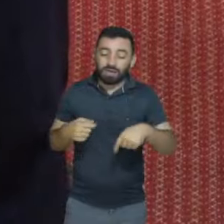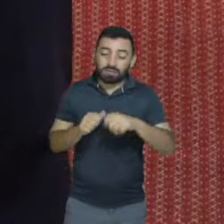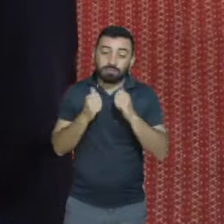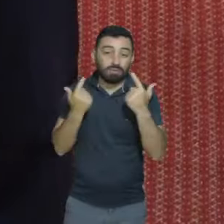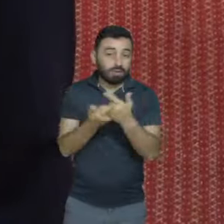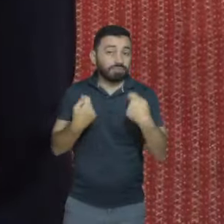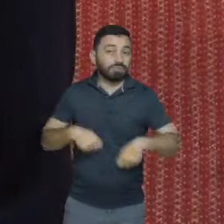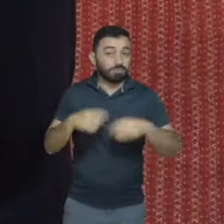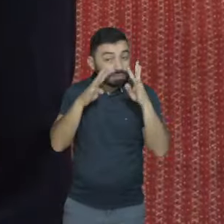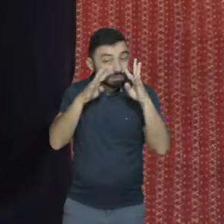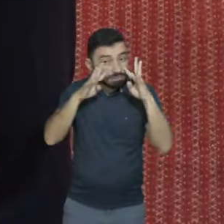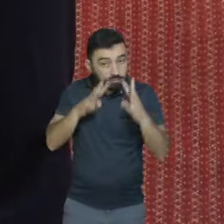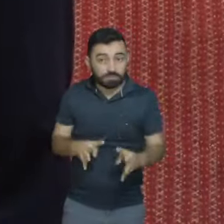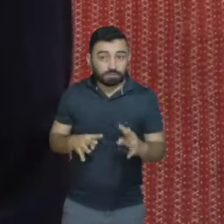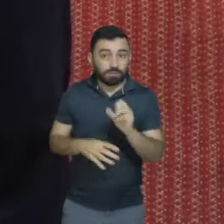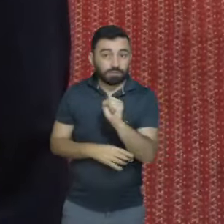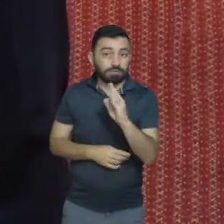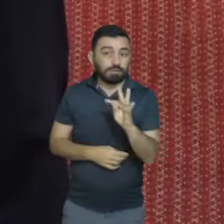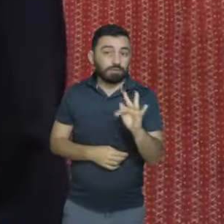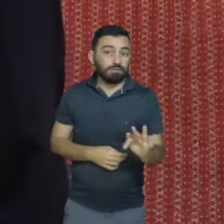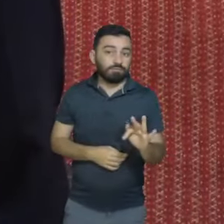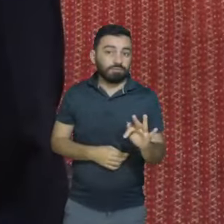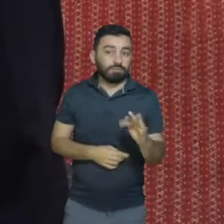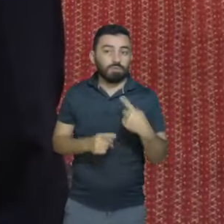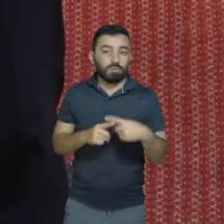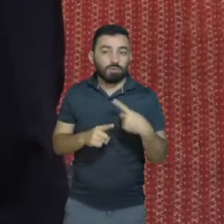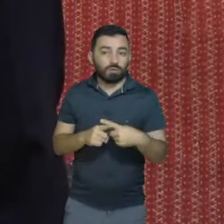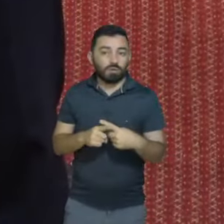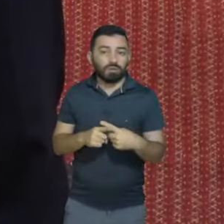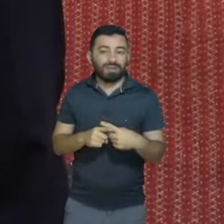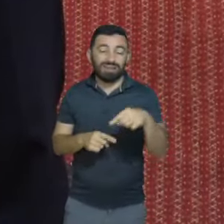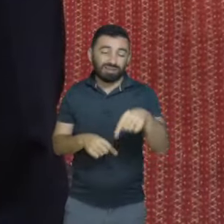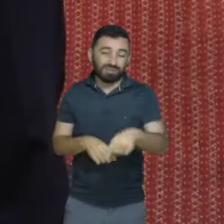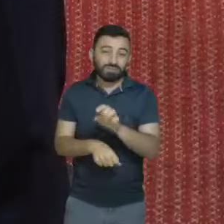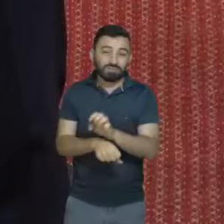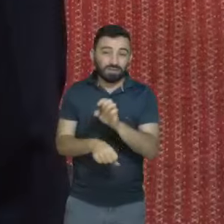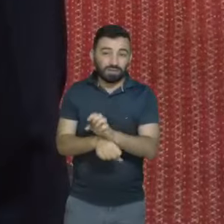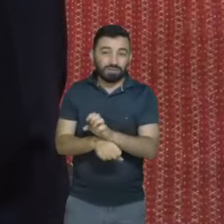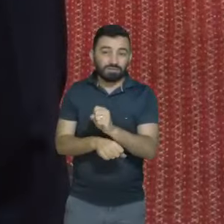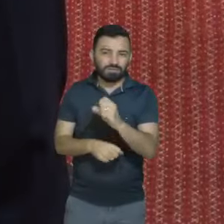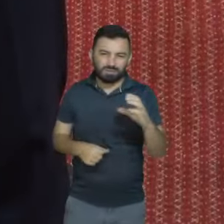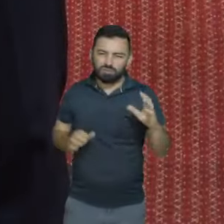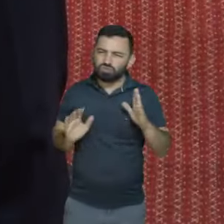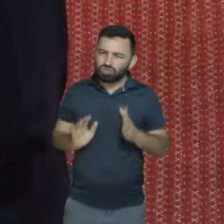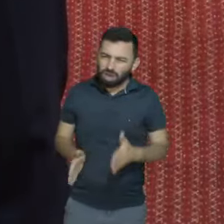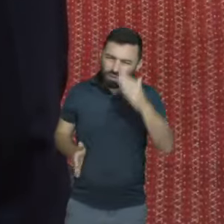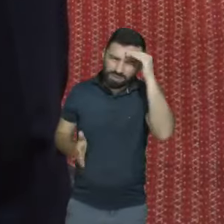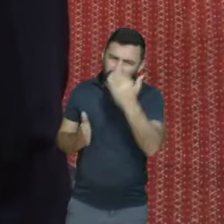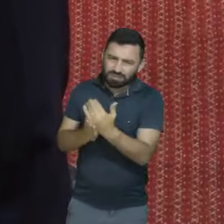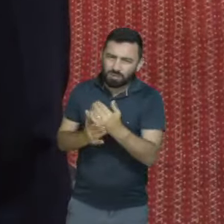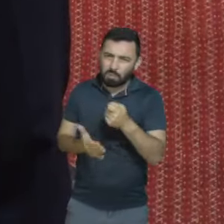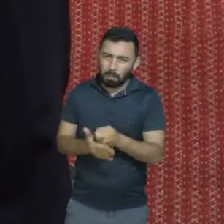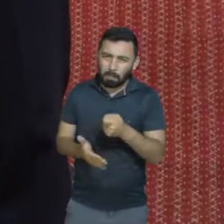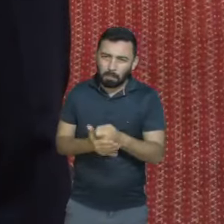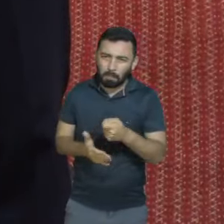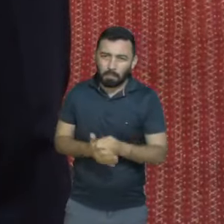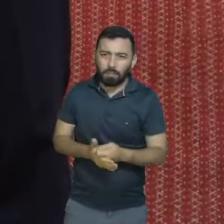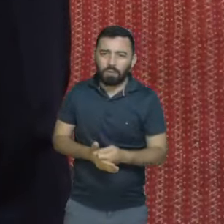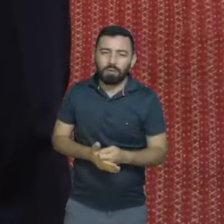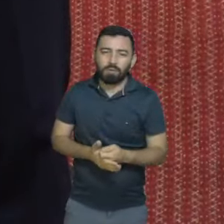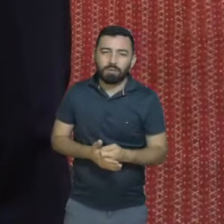na questão do STF, porque o Estado de Santa Catarina, ele cumpriu as exigências. O problema, lá quando